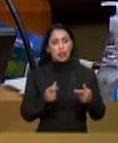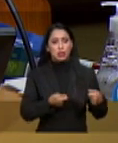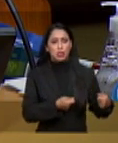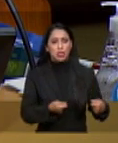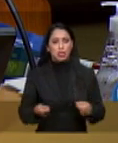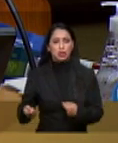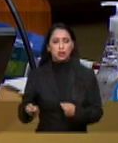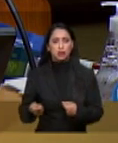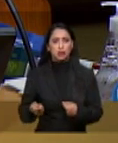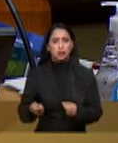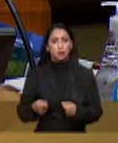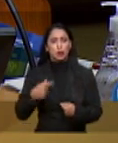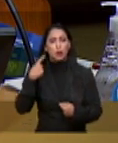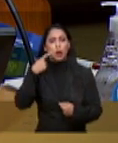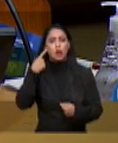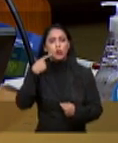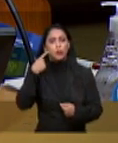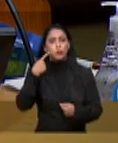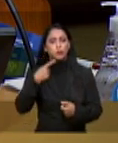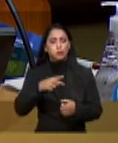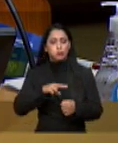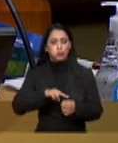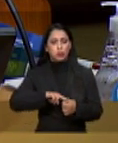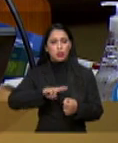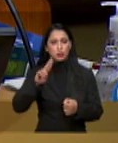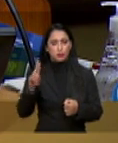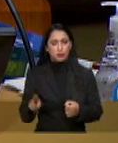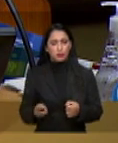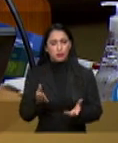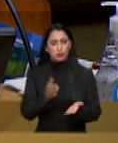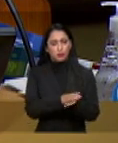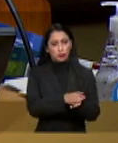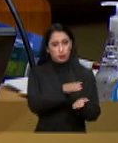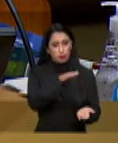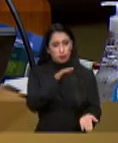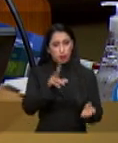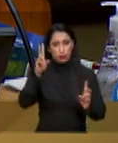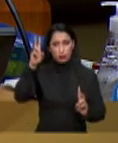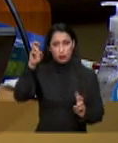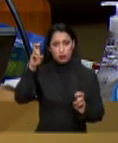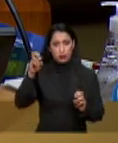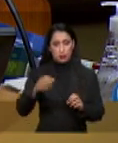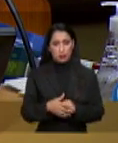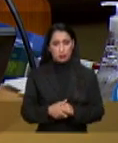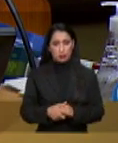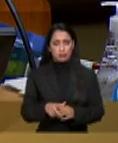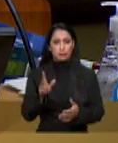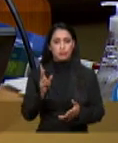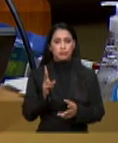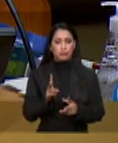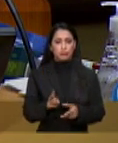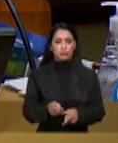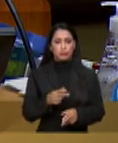trazidos pelo ilustre advogado-geral da União nos autos. Abro aspas. Do mesmo